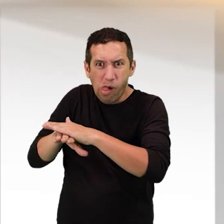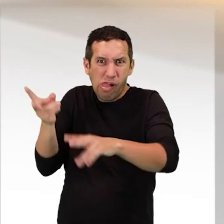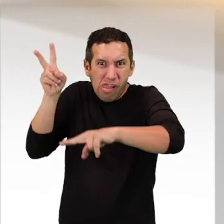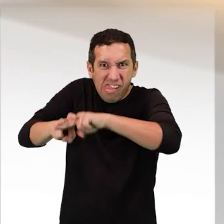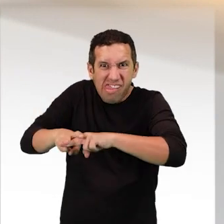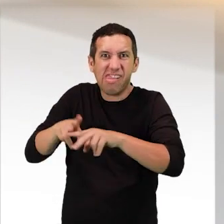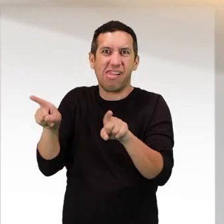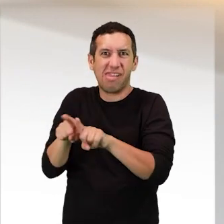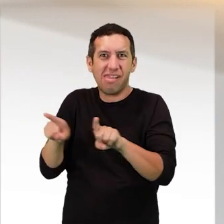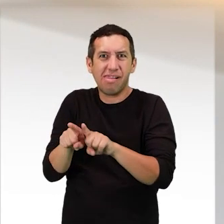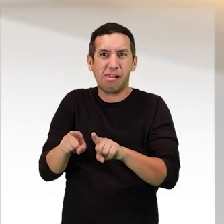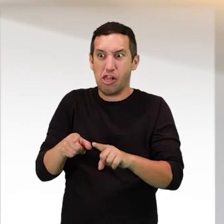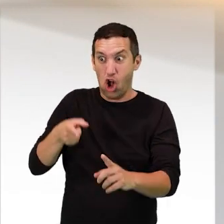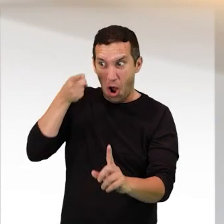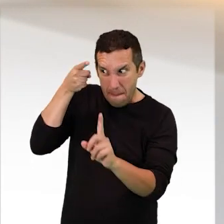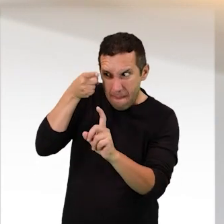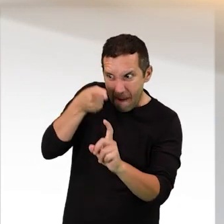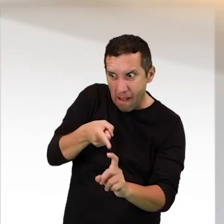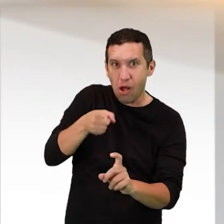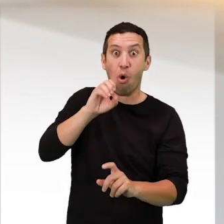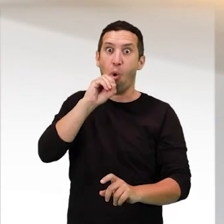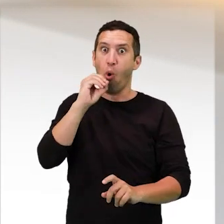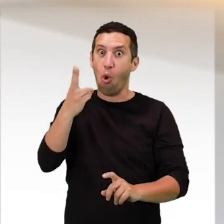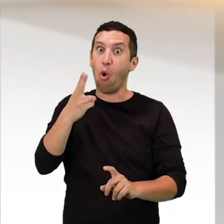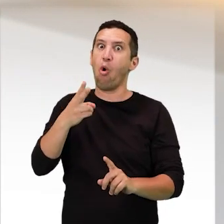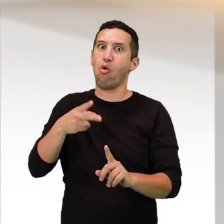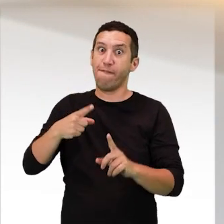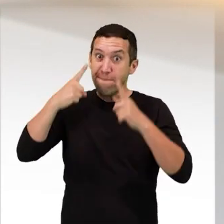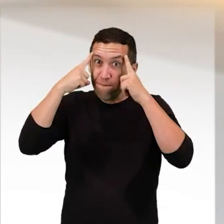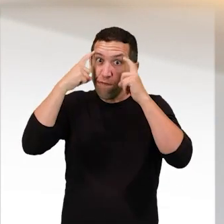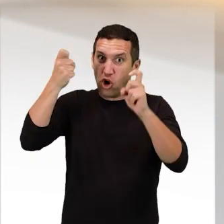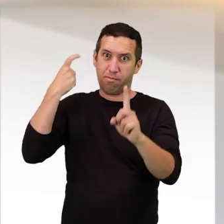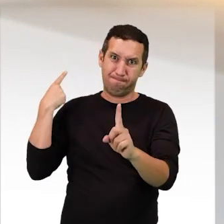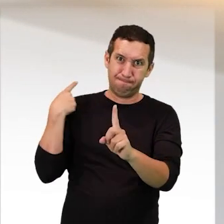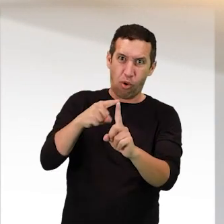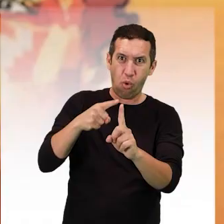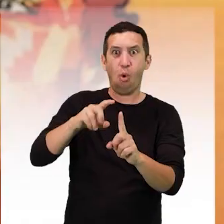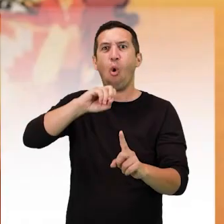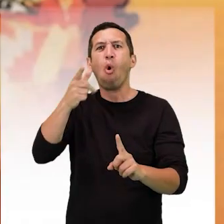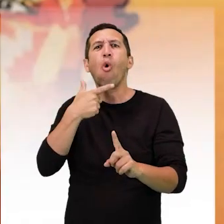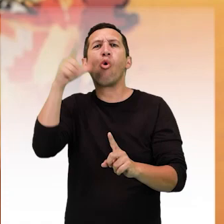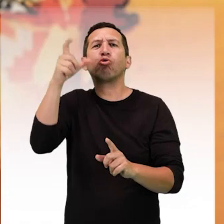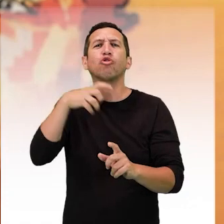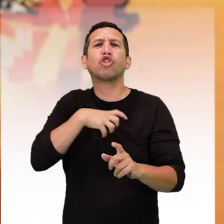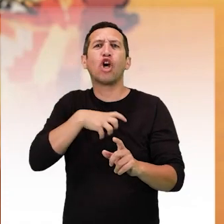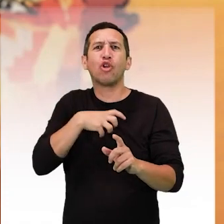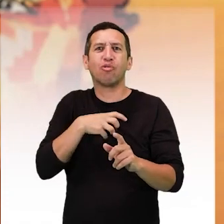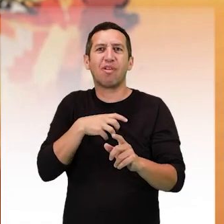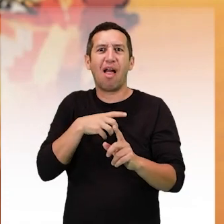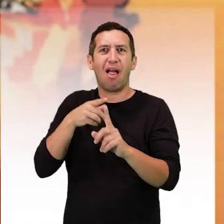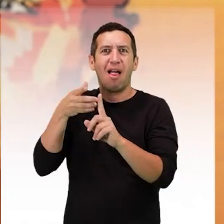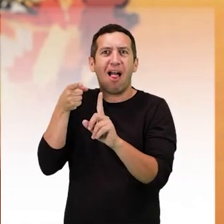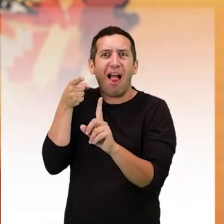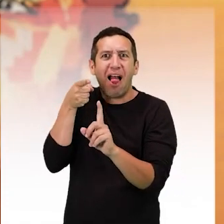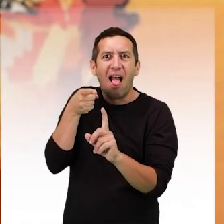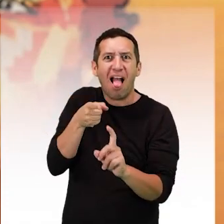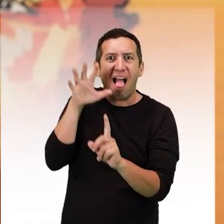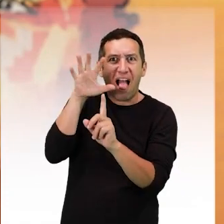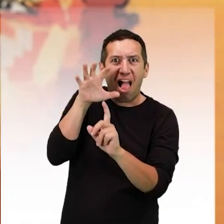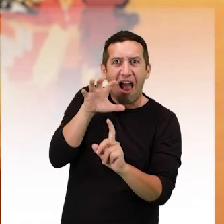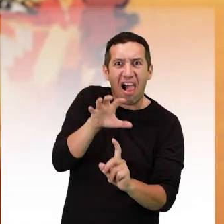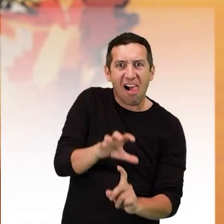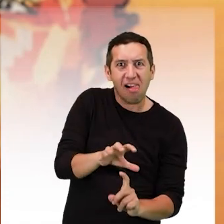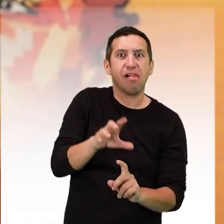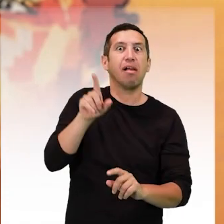pessoas recorrendo-se à ameaça ou ao uso da força ou a outras formas de coação. Esse crime é considerado uma